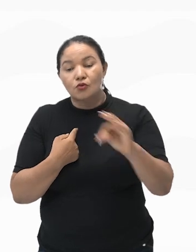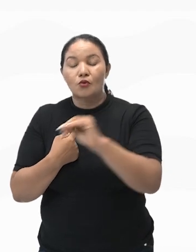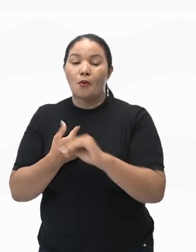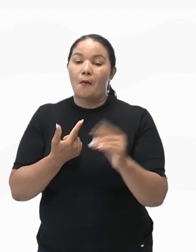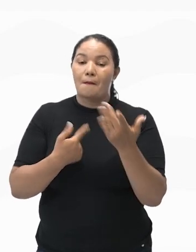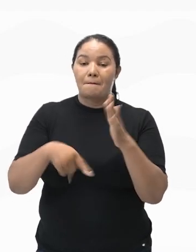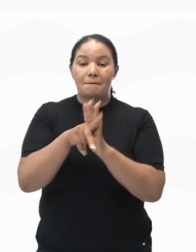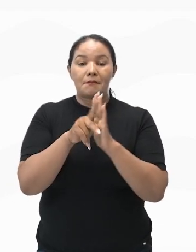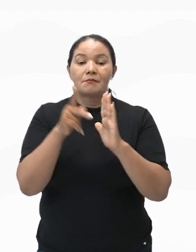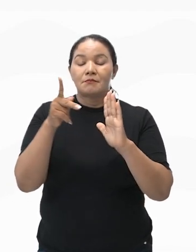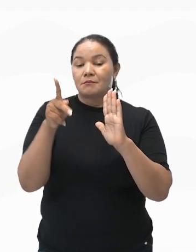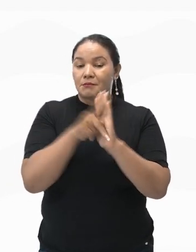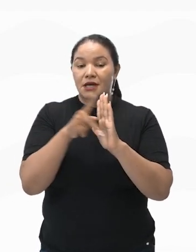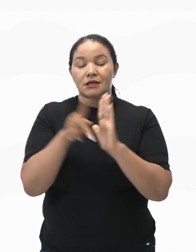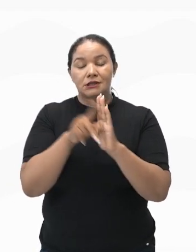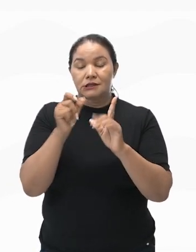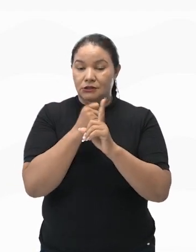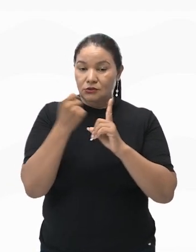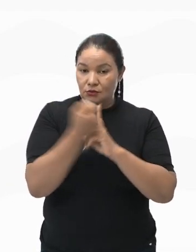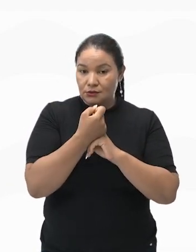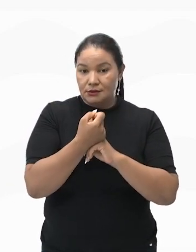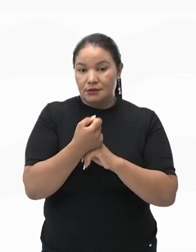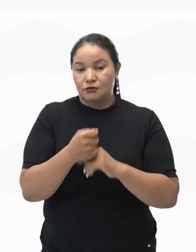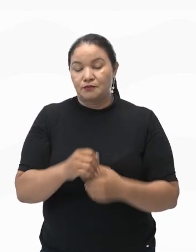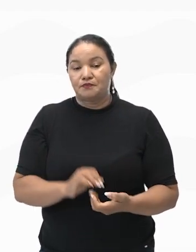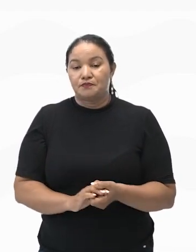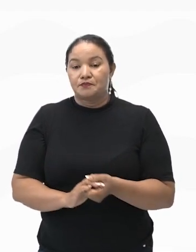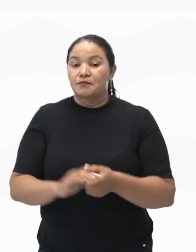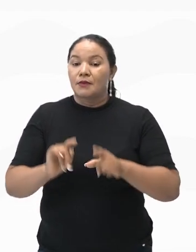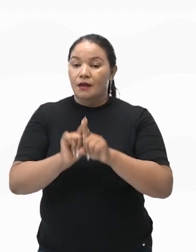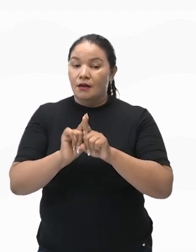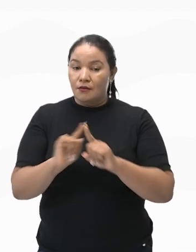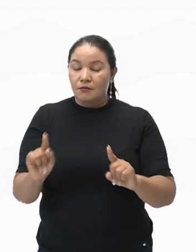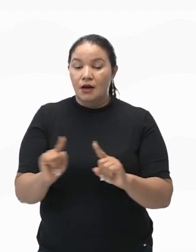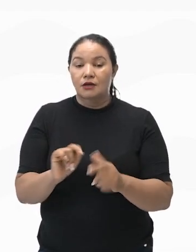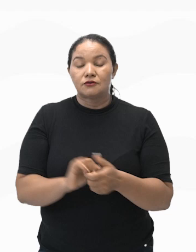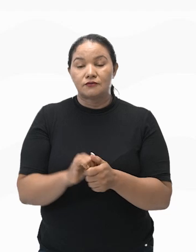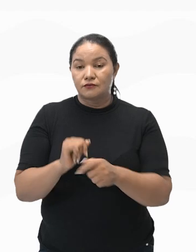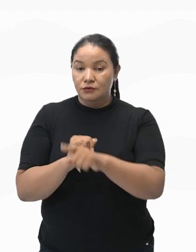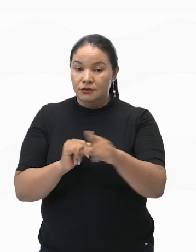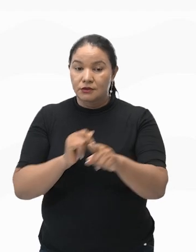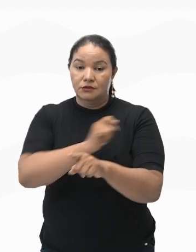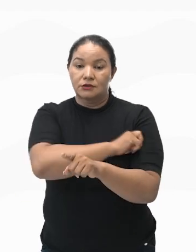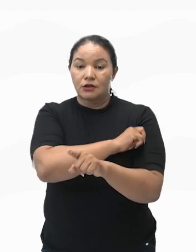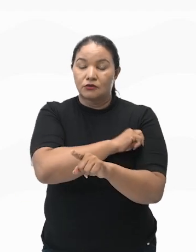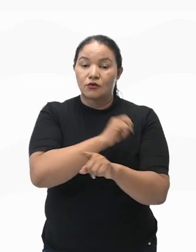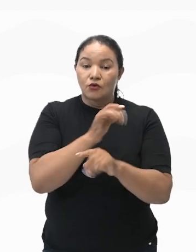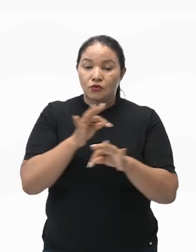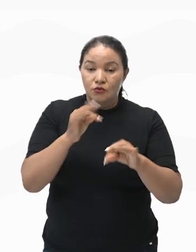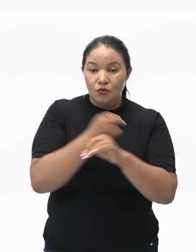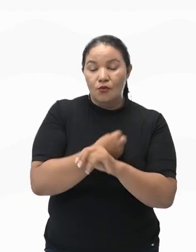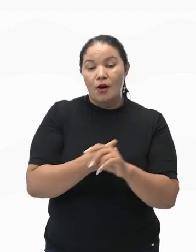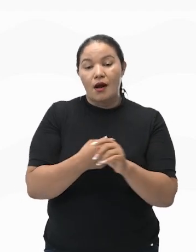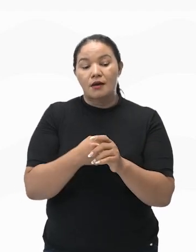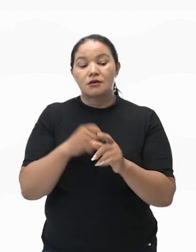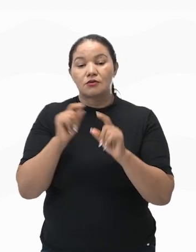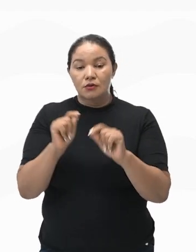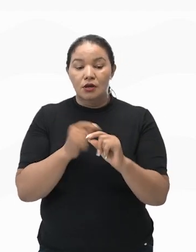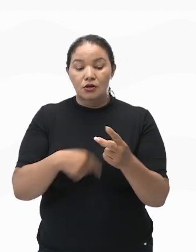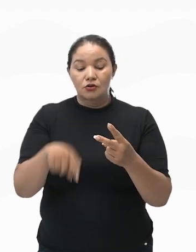mesma sociedade. Mas ele divide aí, professor Jefferson, estudantes, em dois tipos de solidariedade,